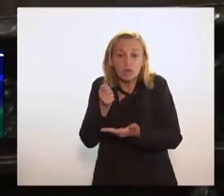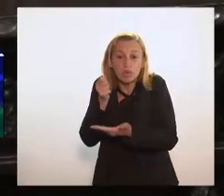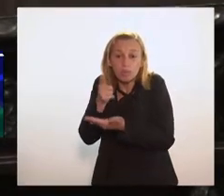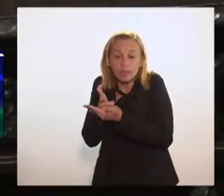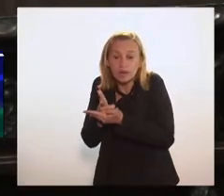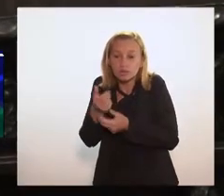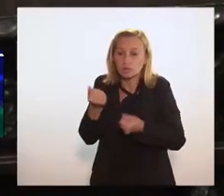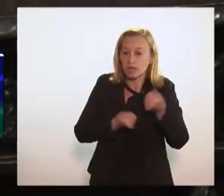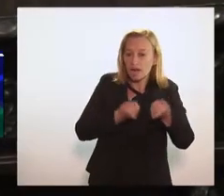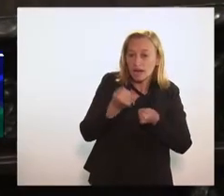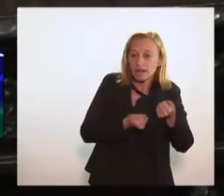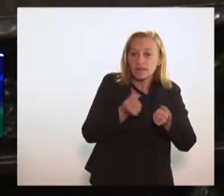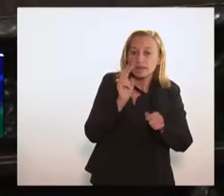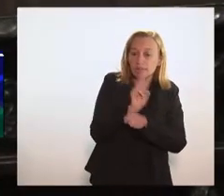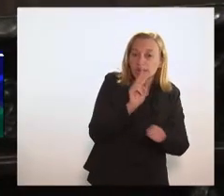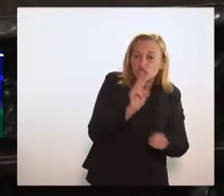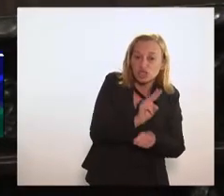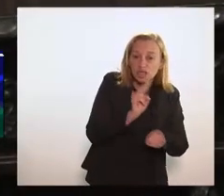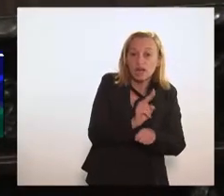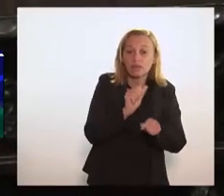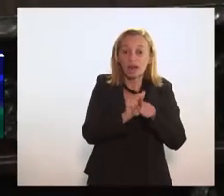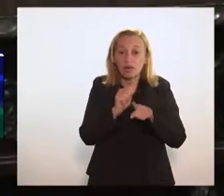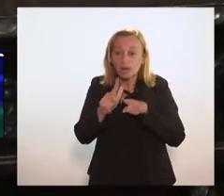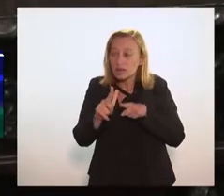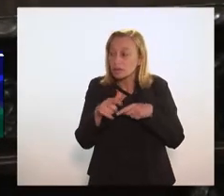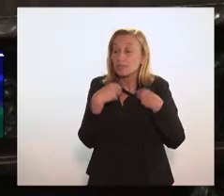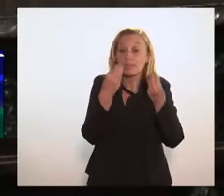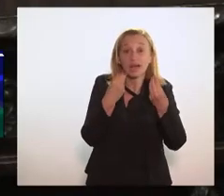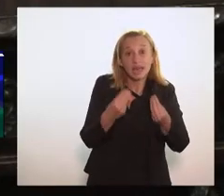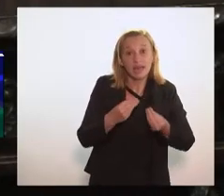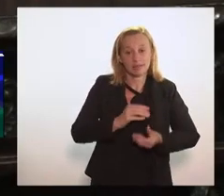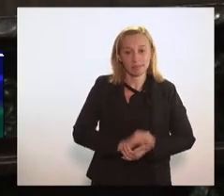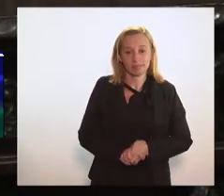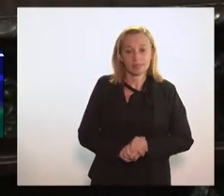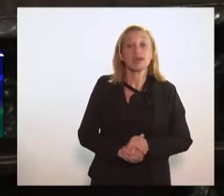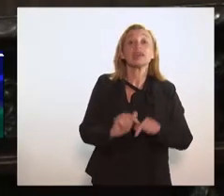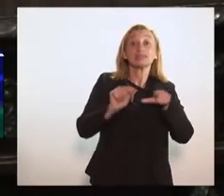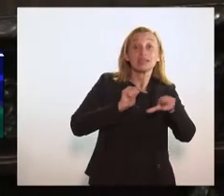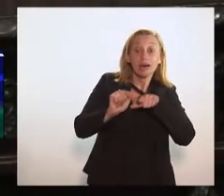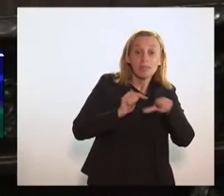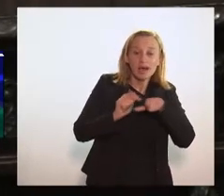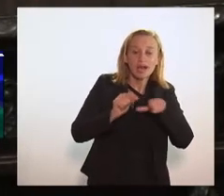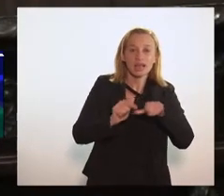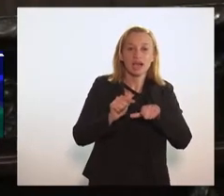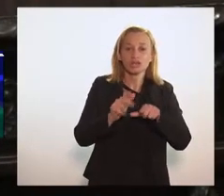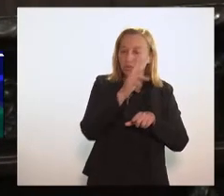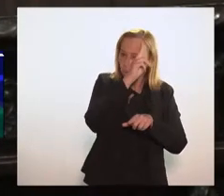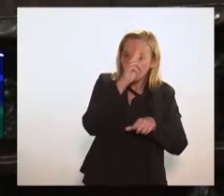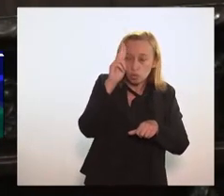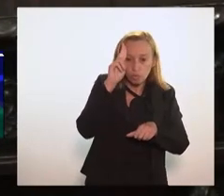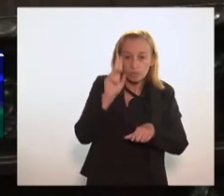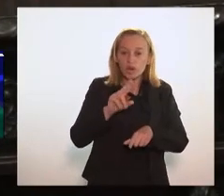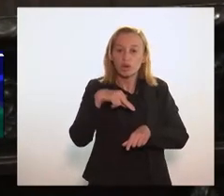carro, pegando emprestado, alugando, para poder trabalhar no Uber ou no 99. E